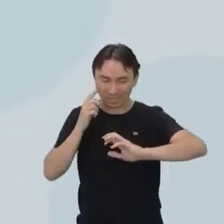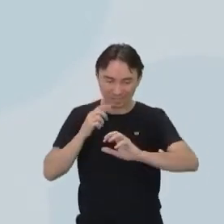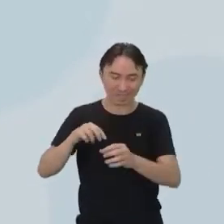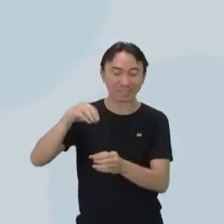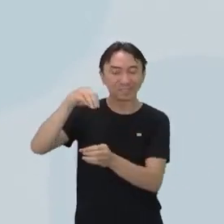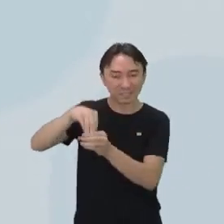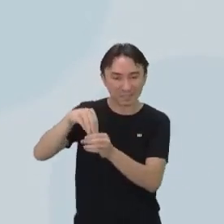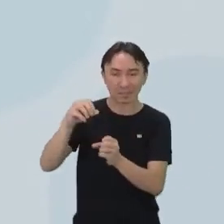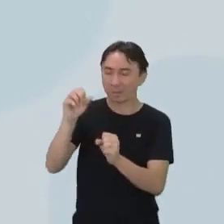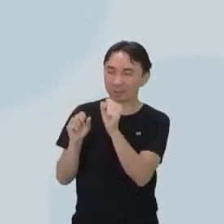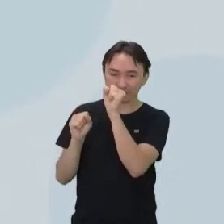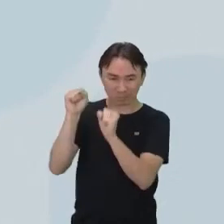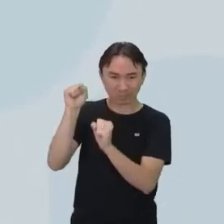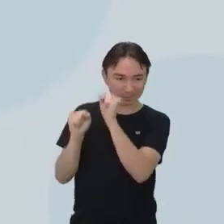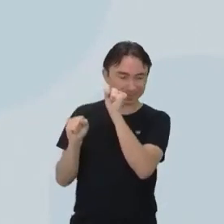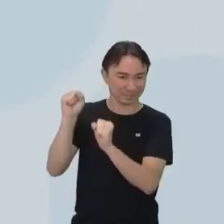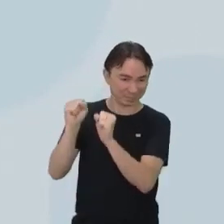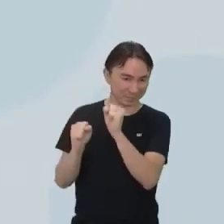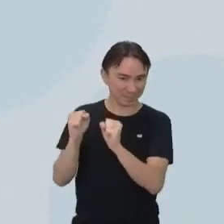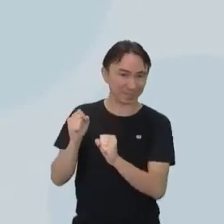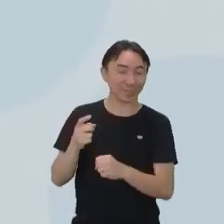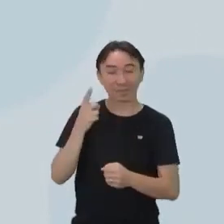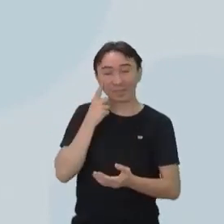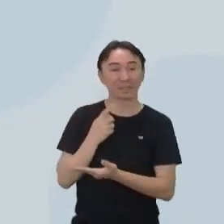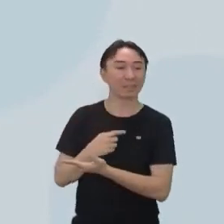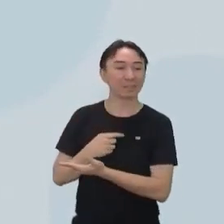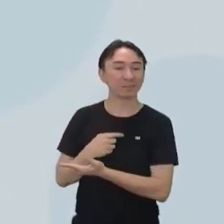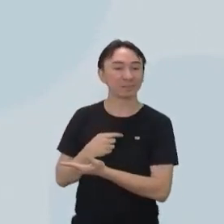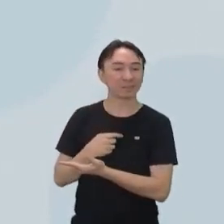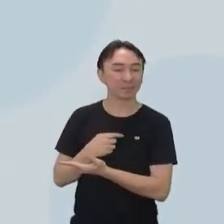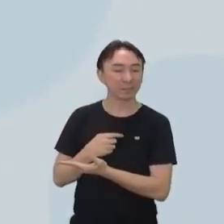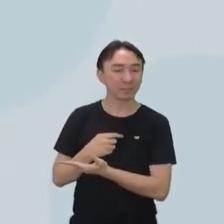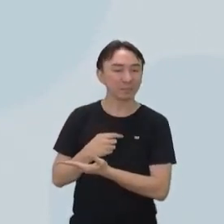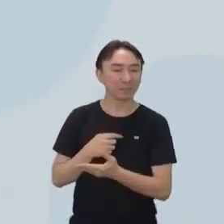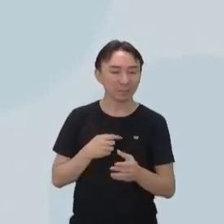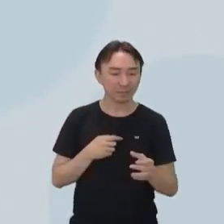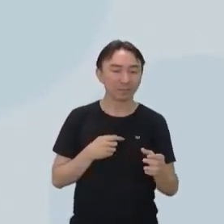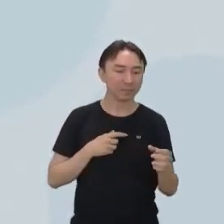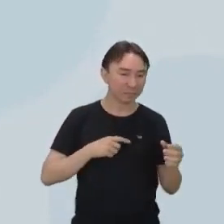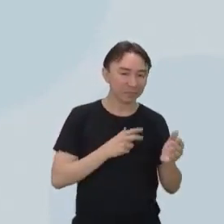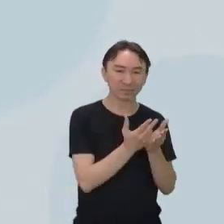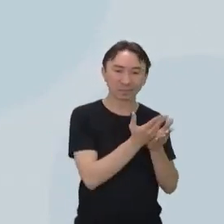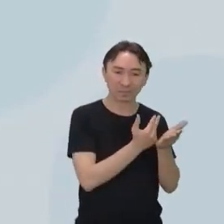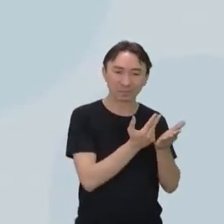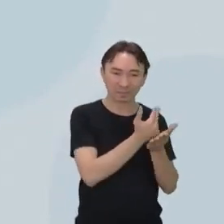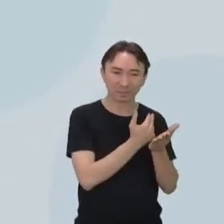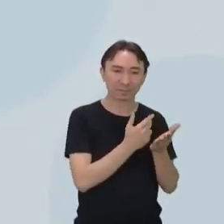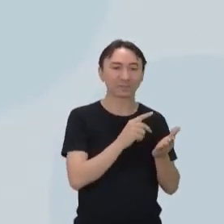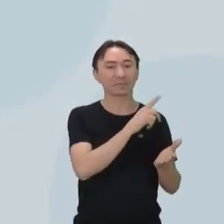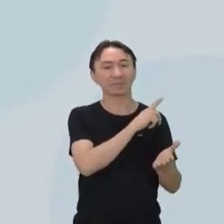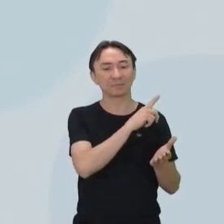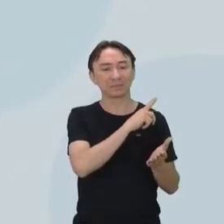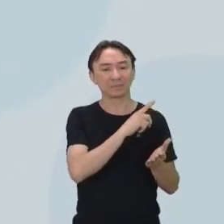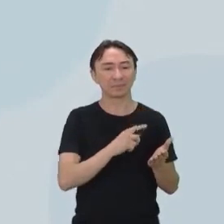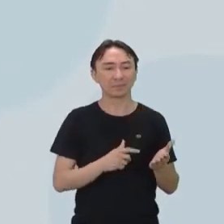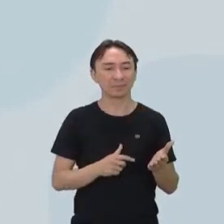é evidente aqui na figura desenhada? A gente pode observar que nós temos aqui